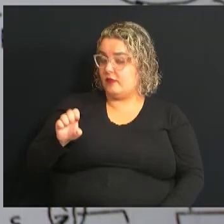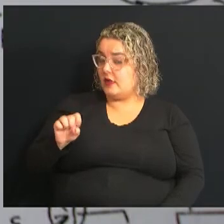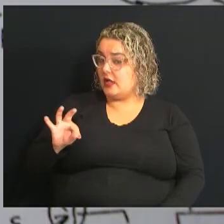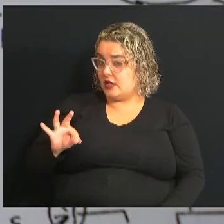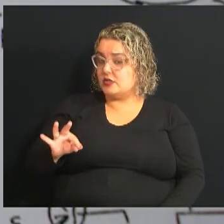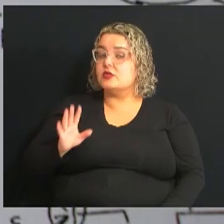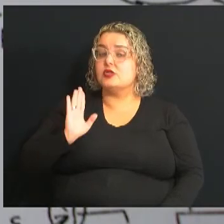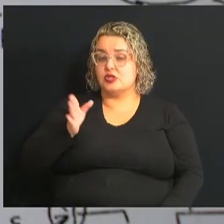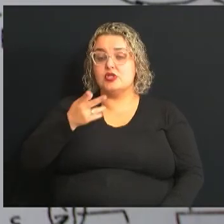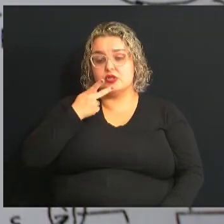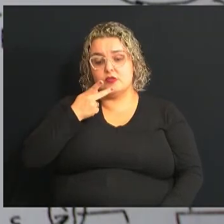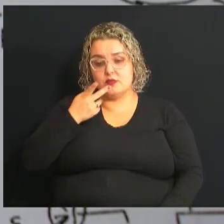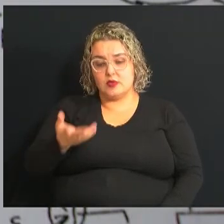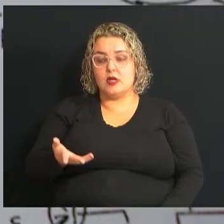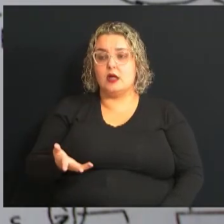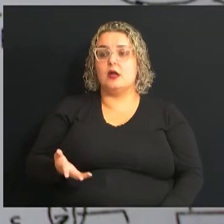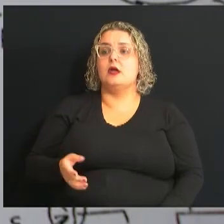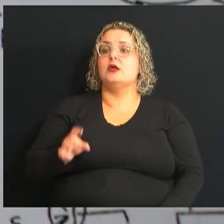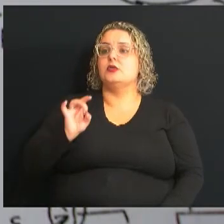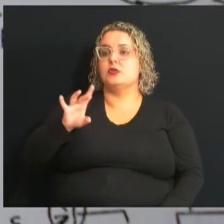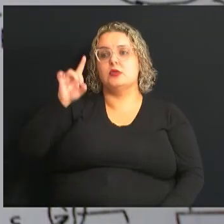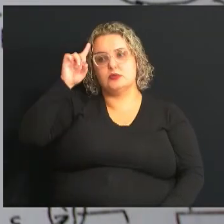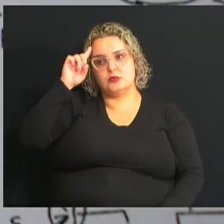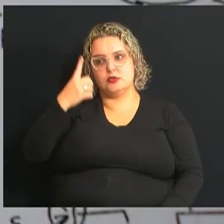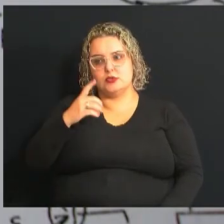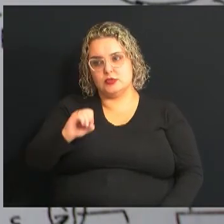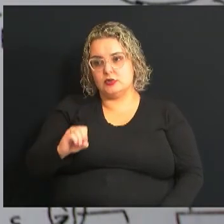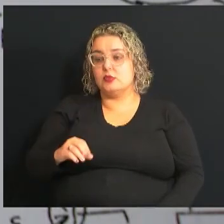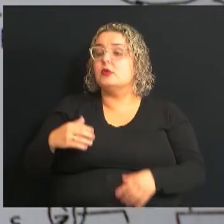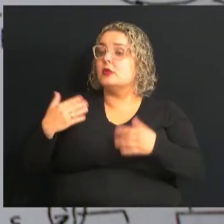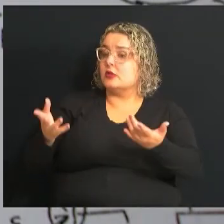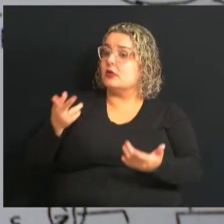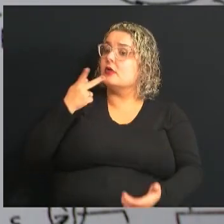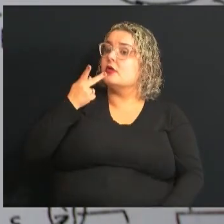acabar fazendo só a prova do dia 10. Vamos falar então da